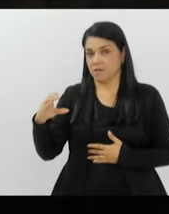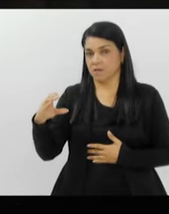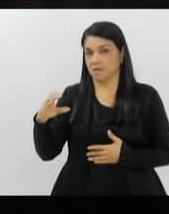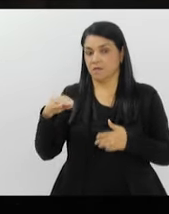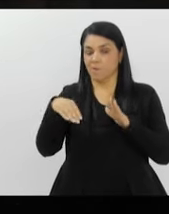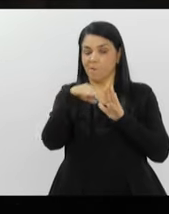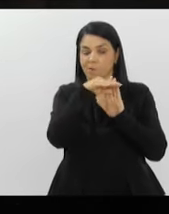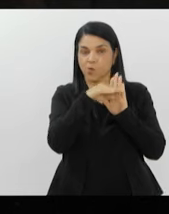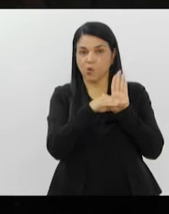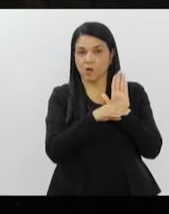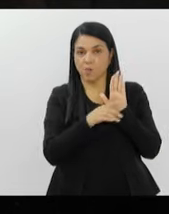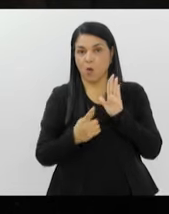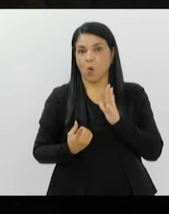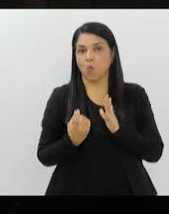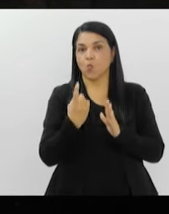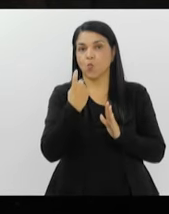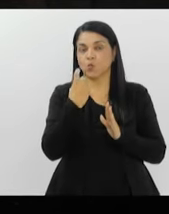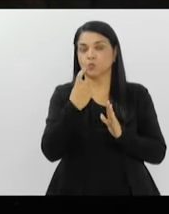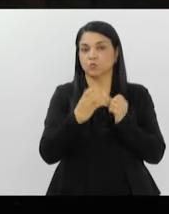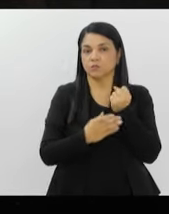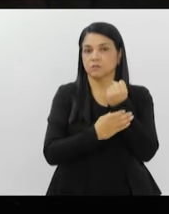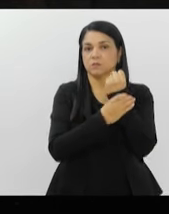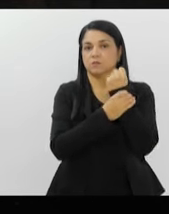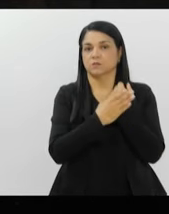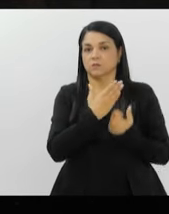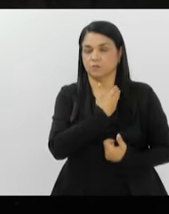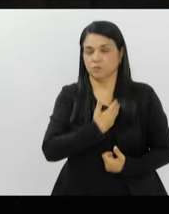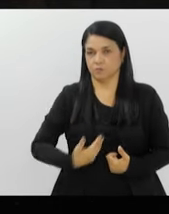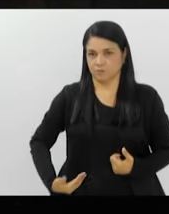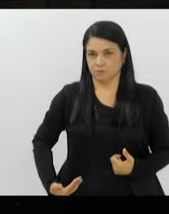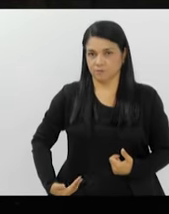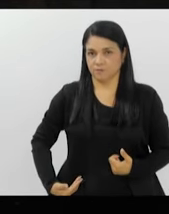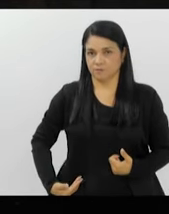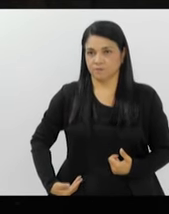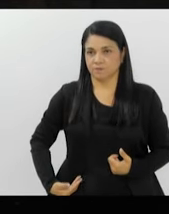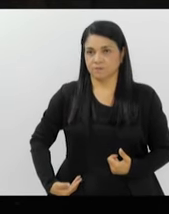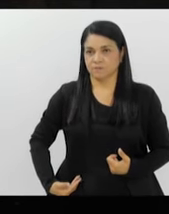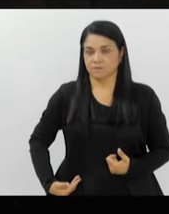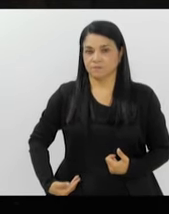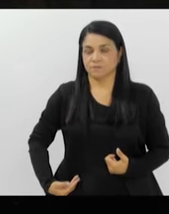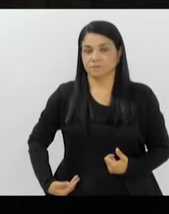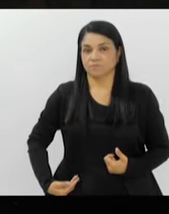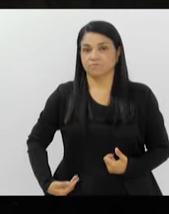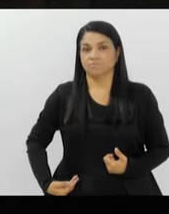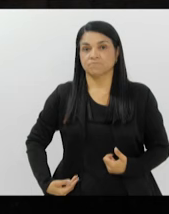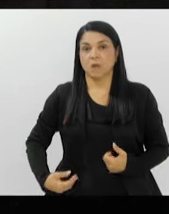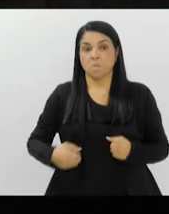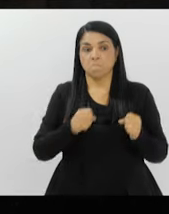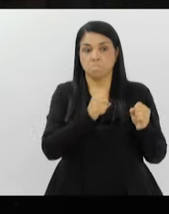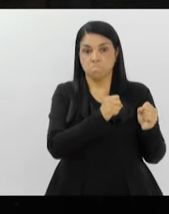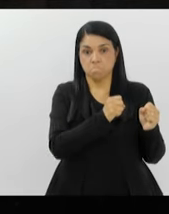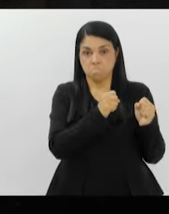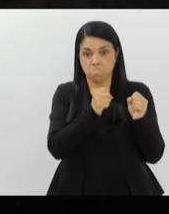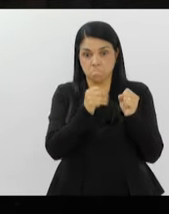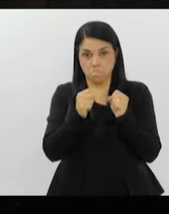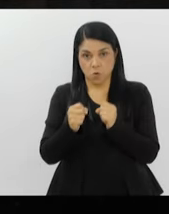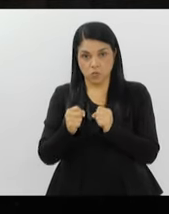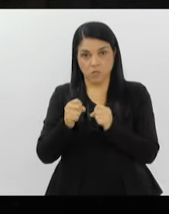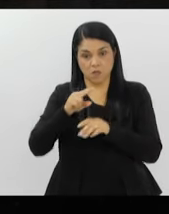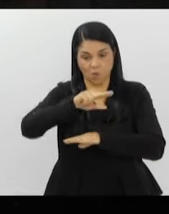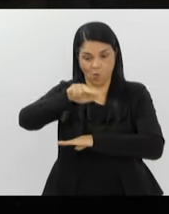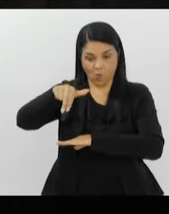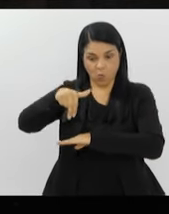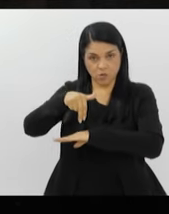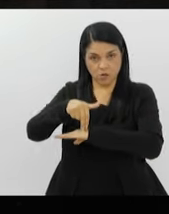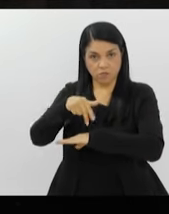programa único de de Segurança Pública que dá mais poder Inclusive a união